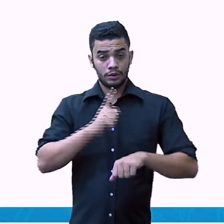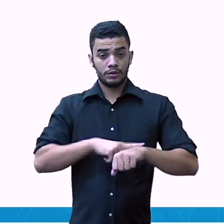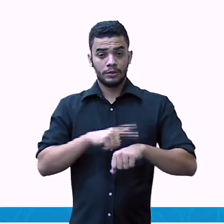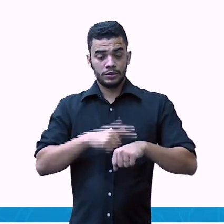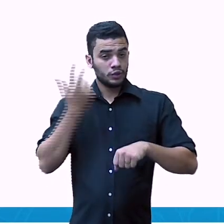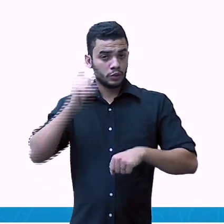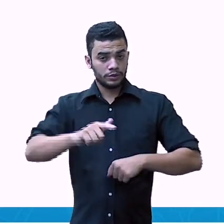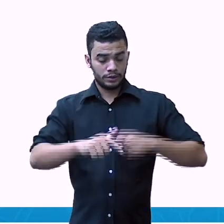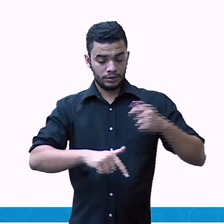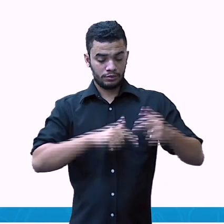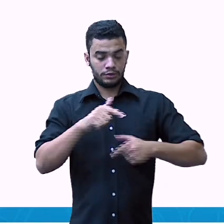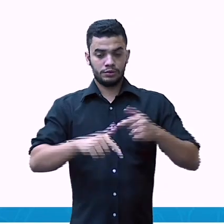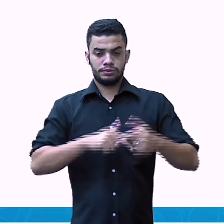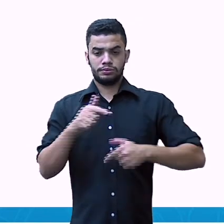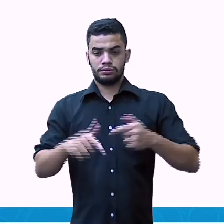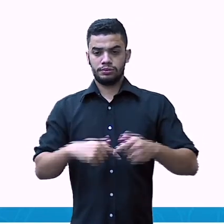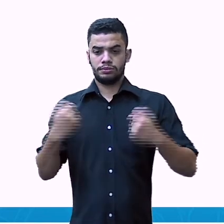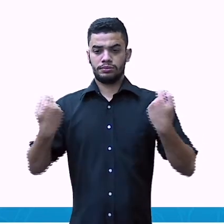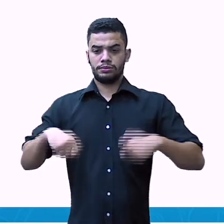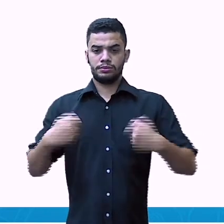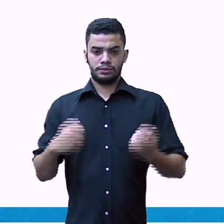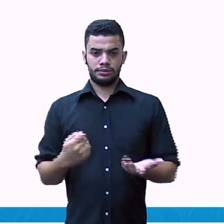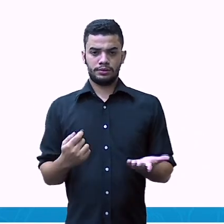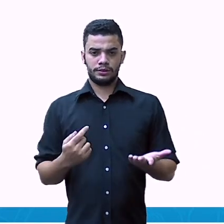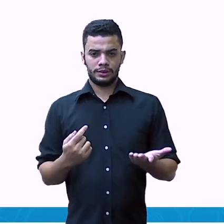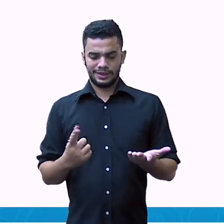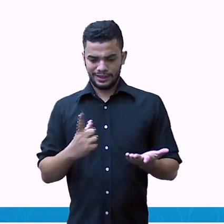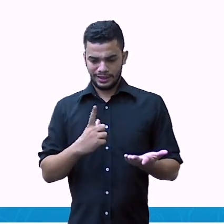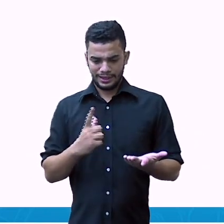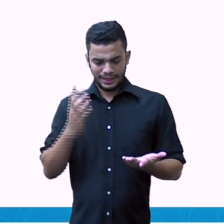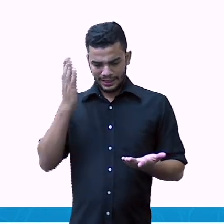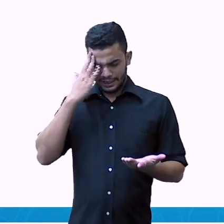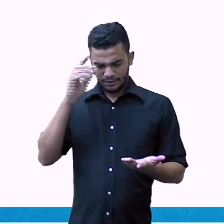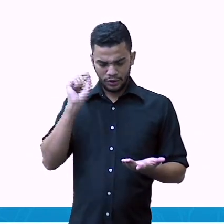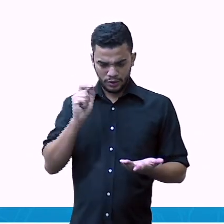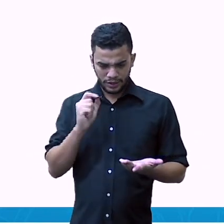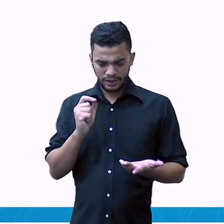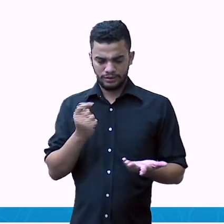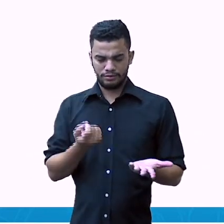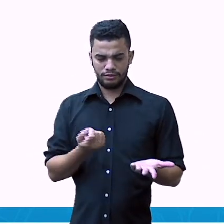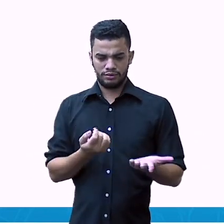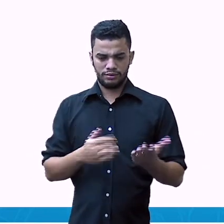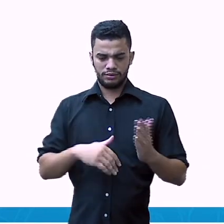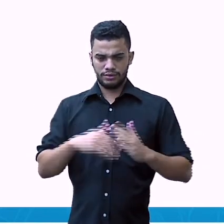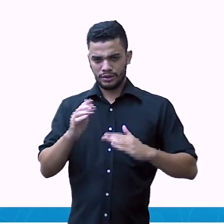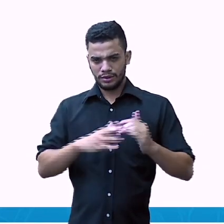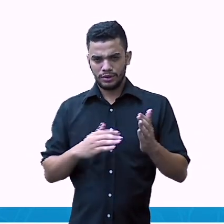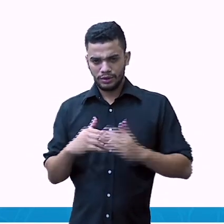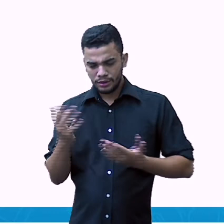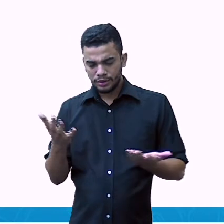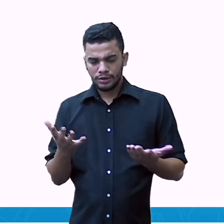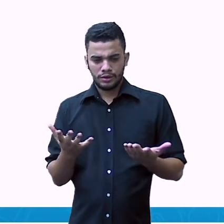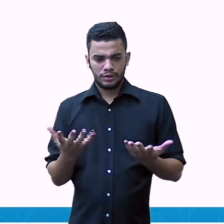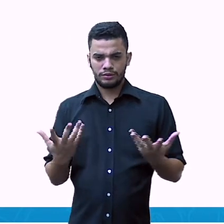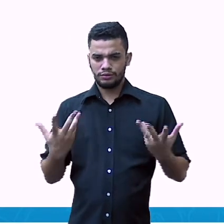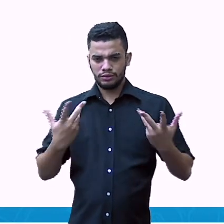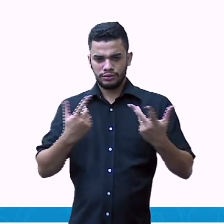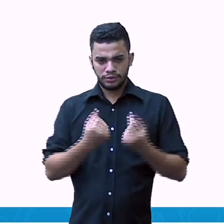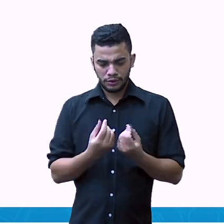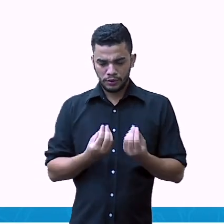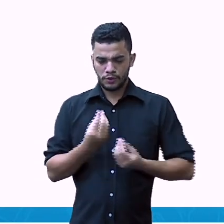preciso desenvolver habilidades necessárias a ela, estudando e praticando. Além disso, são